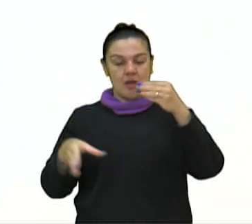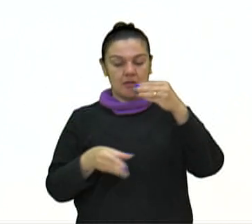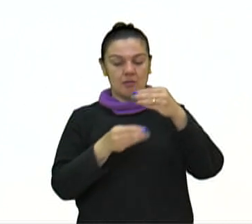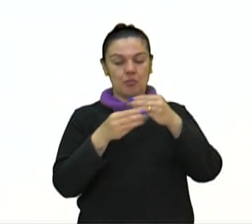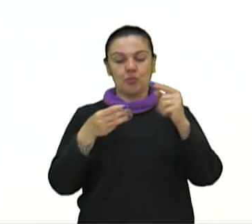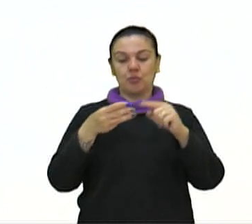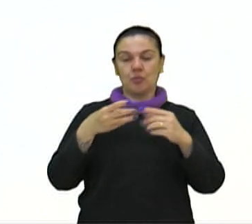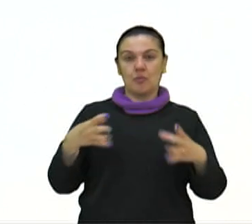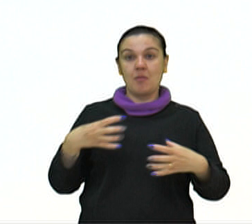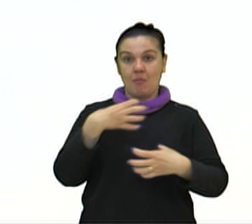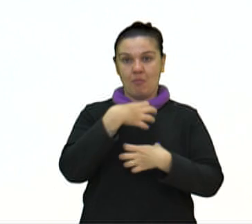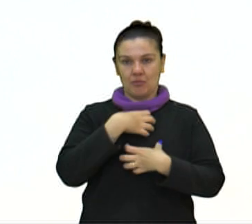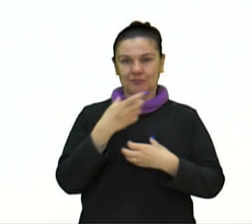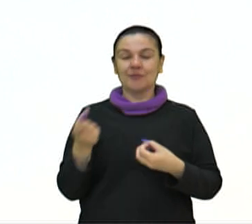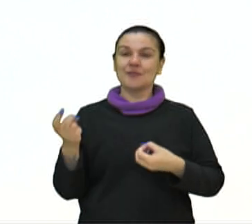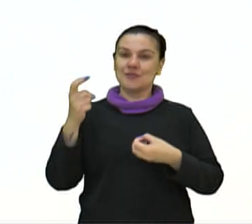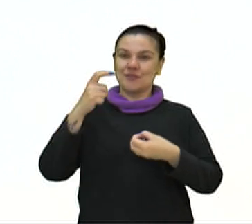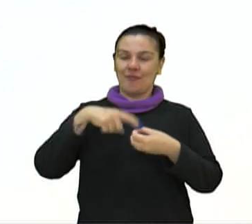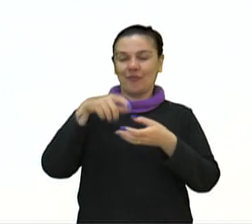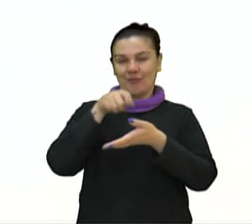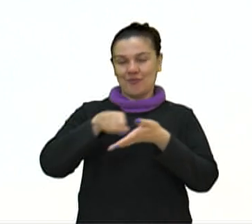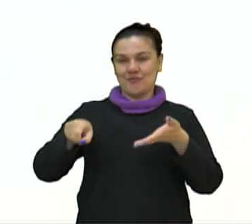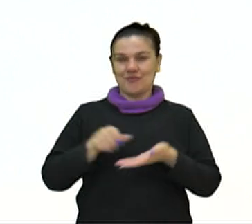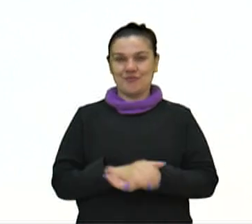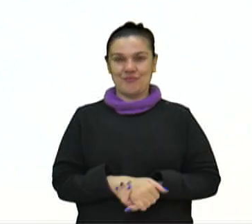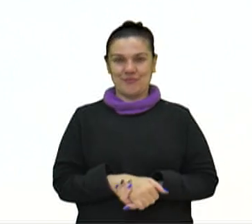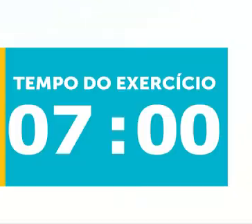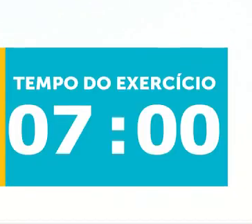e modos. Voltamos já com a correção.